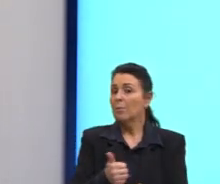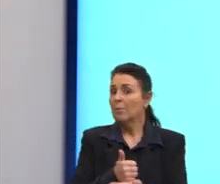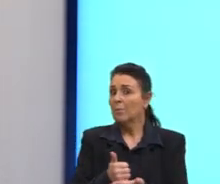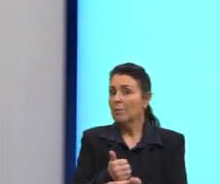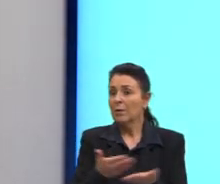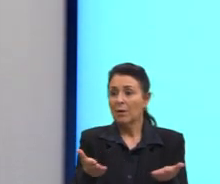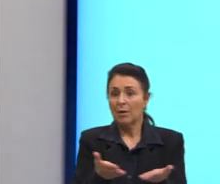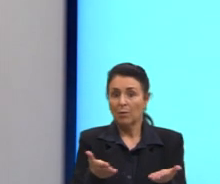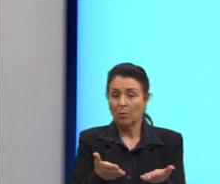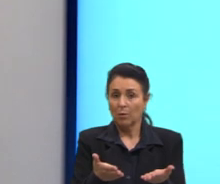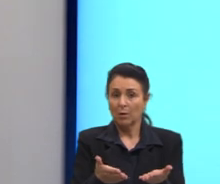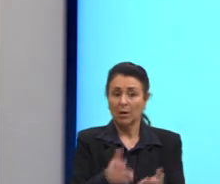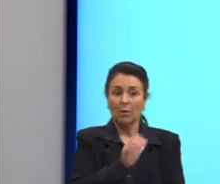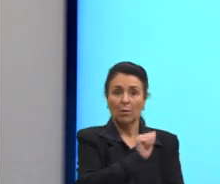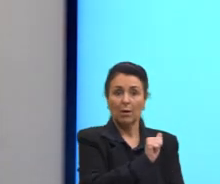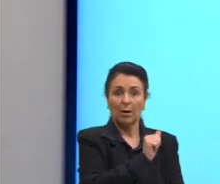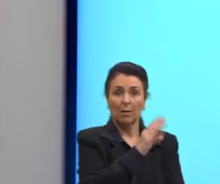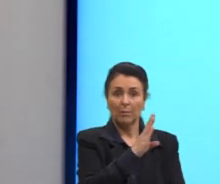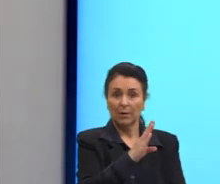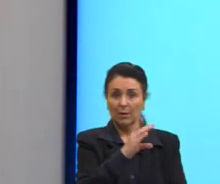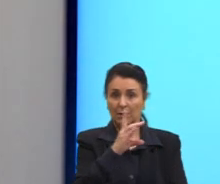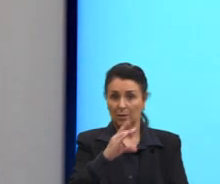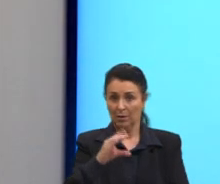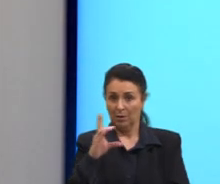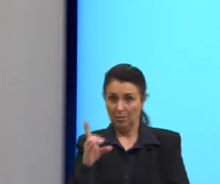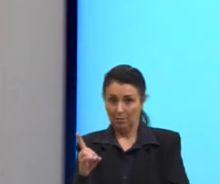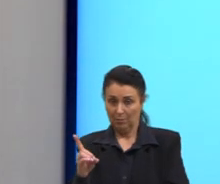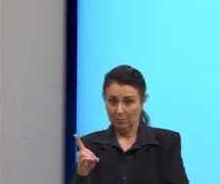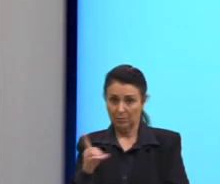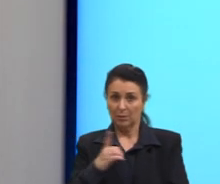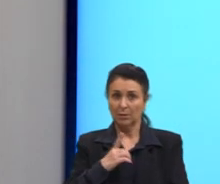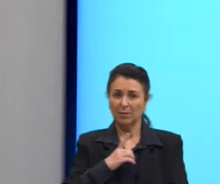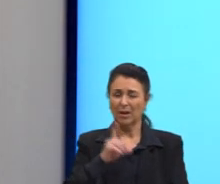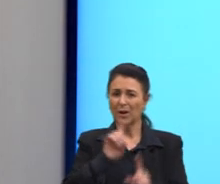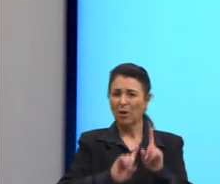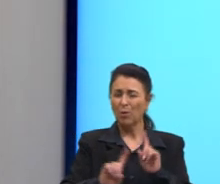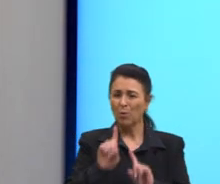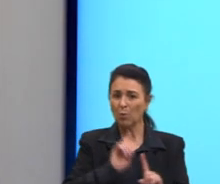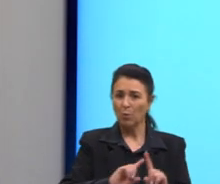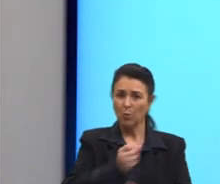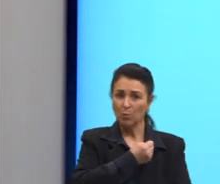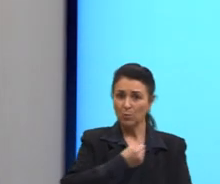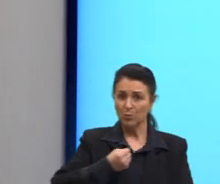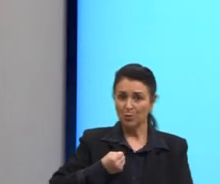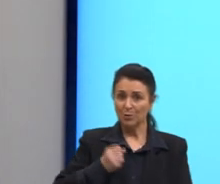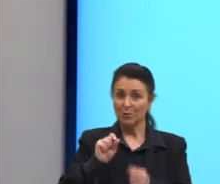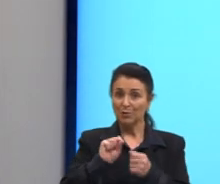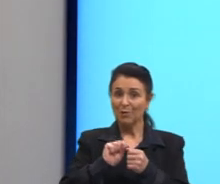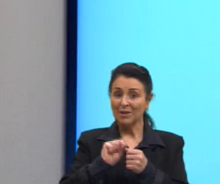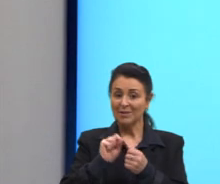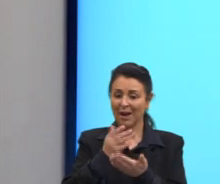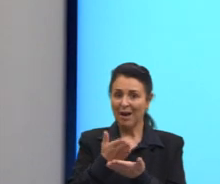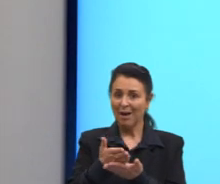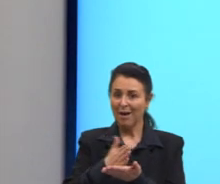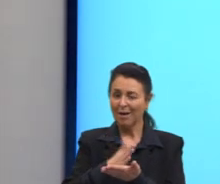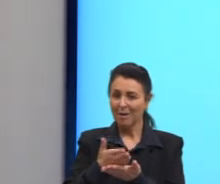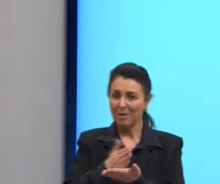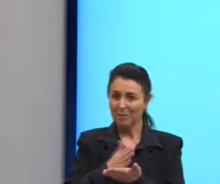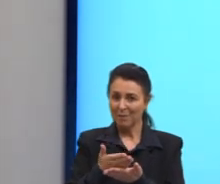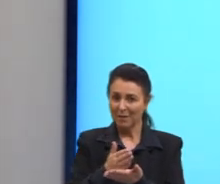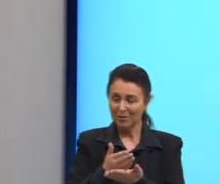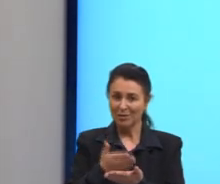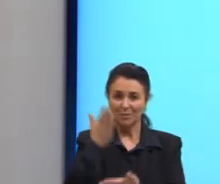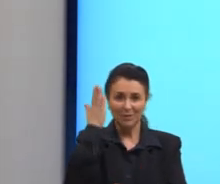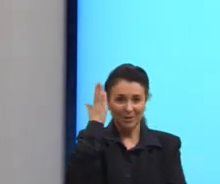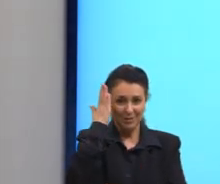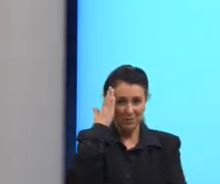nós temos ABC e dentro temos alguns valores alguns números ali a gente vai fazer a média deles e saber se a resultante